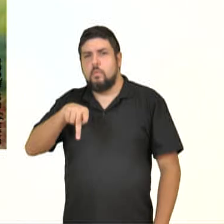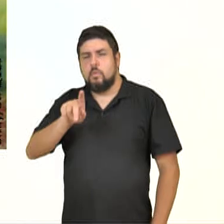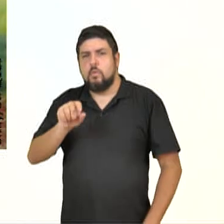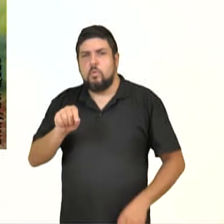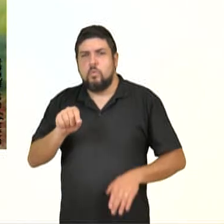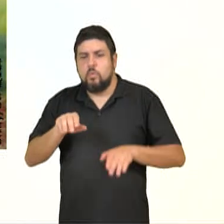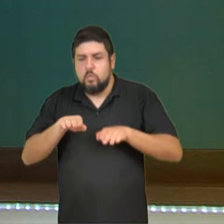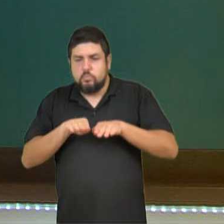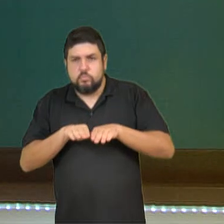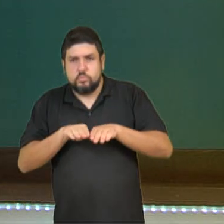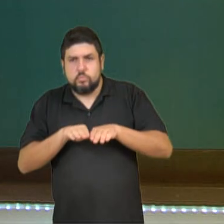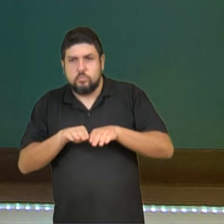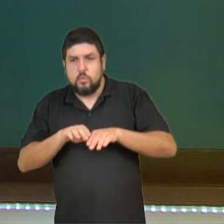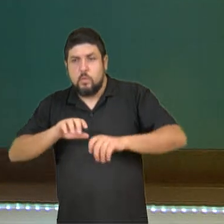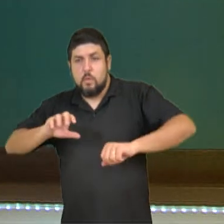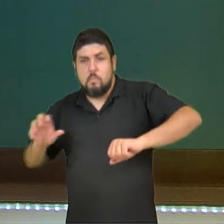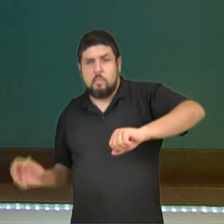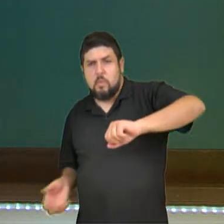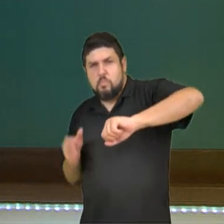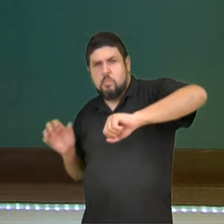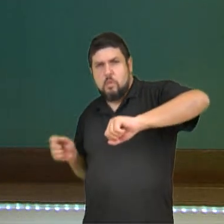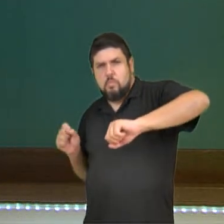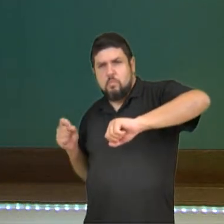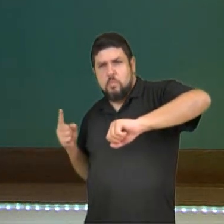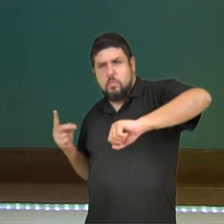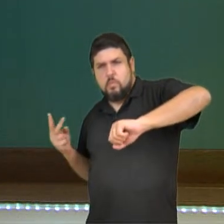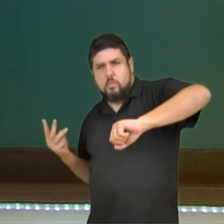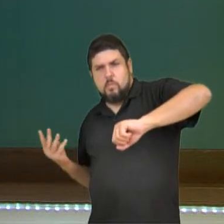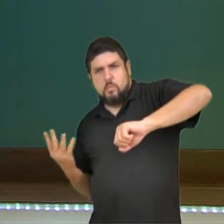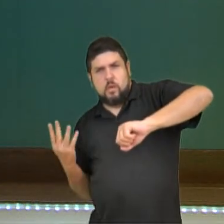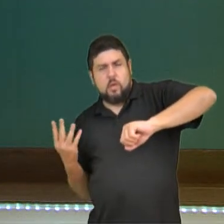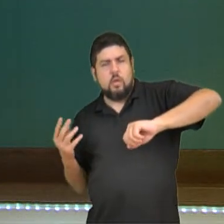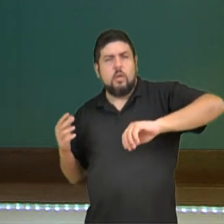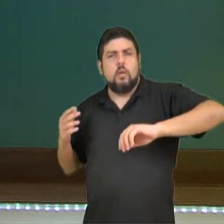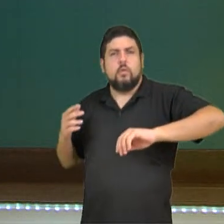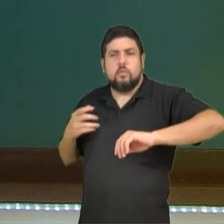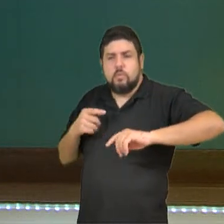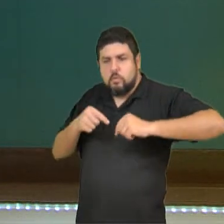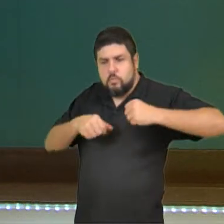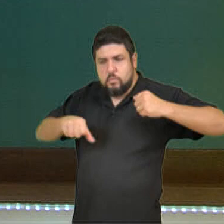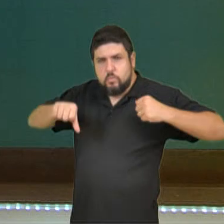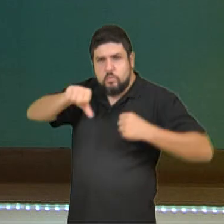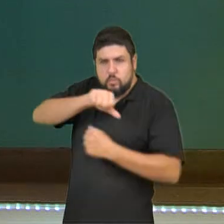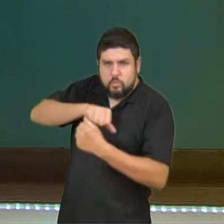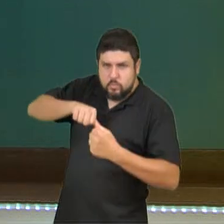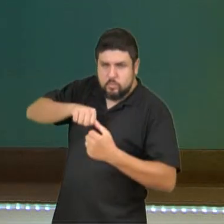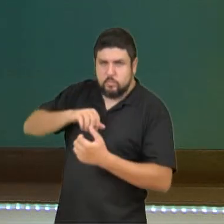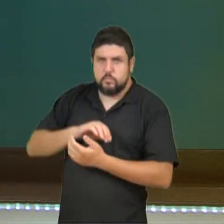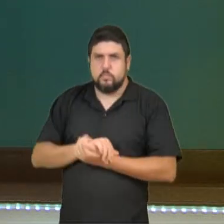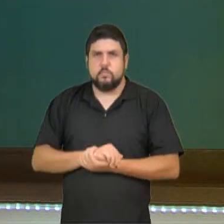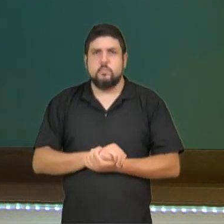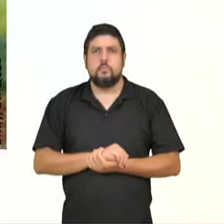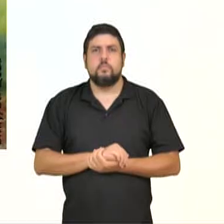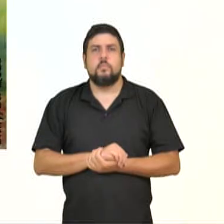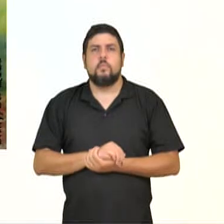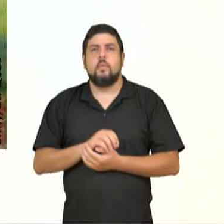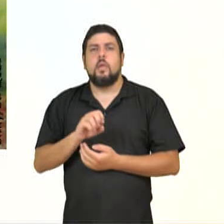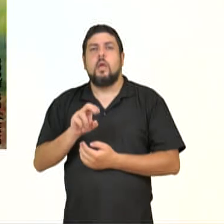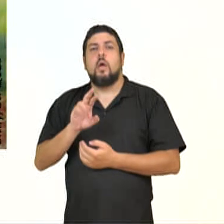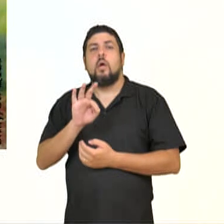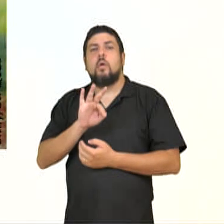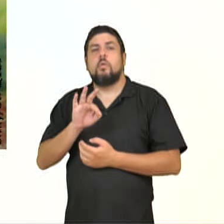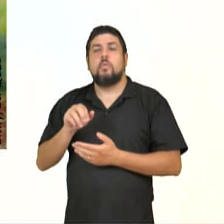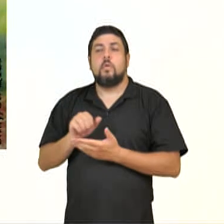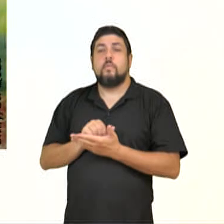pitcher ao arremessar 4 balls. Professora, o que é isso? Já vamos ver, tá? No próximo slide a gente vai ver sobre isso. Out é a eliminação